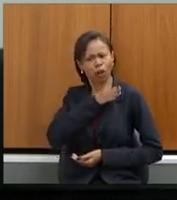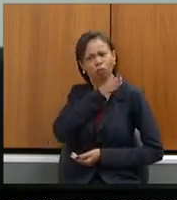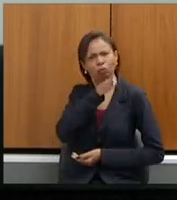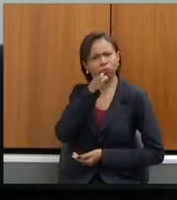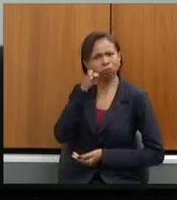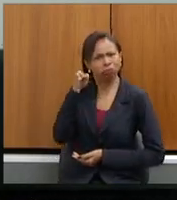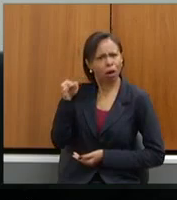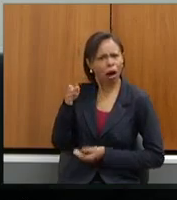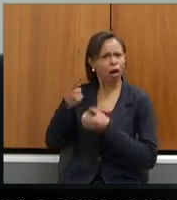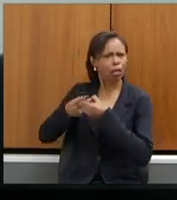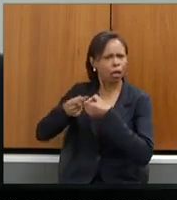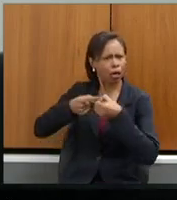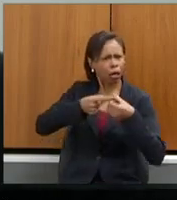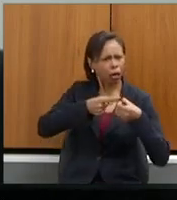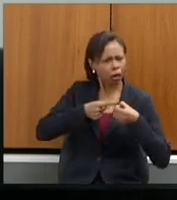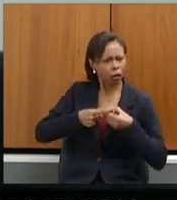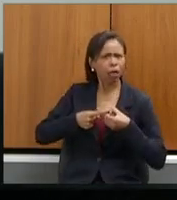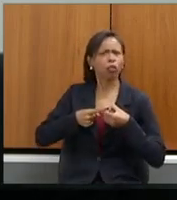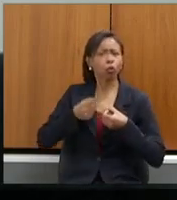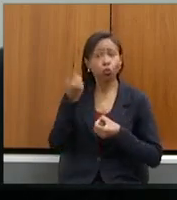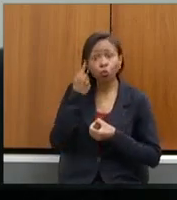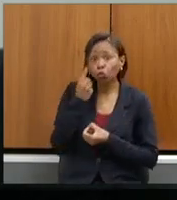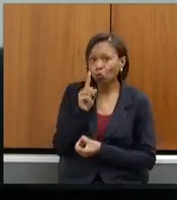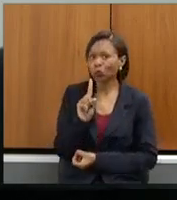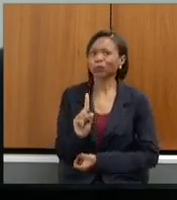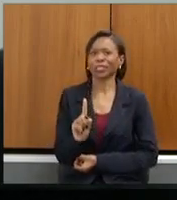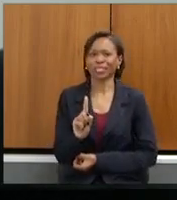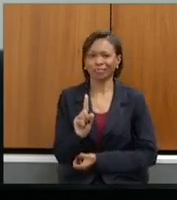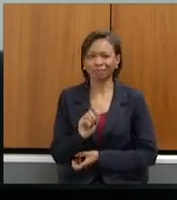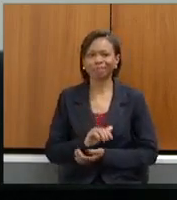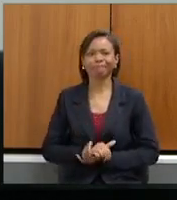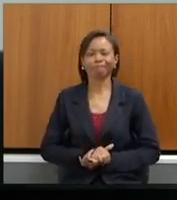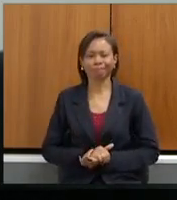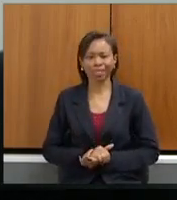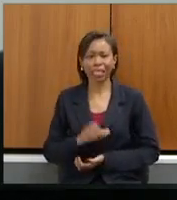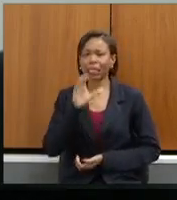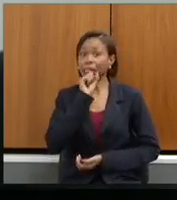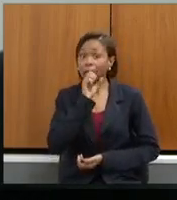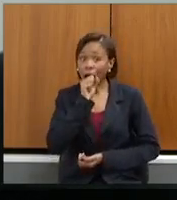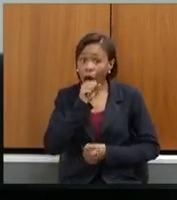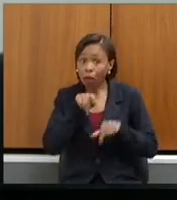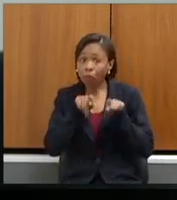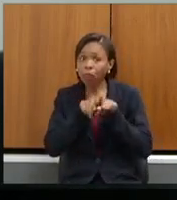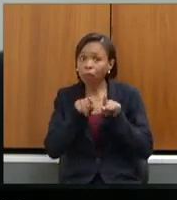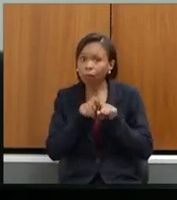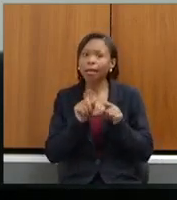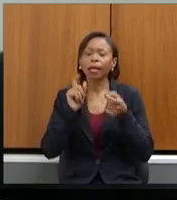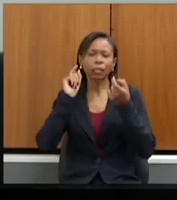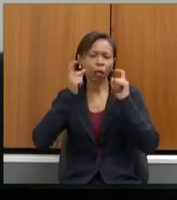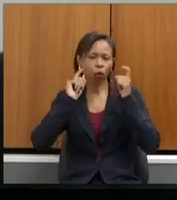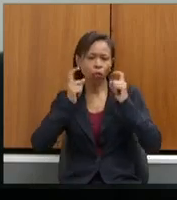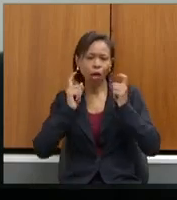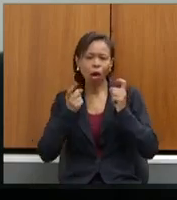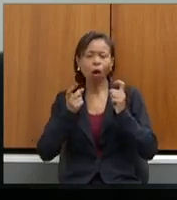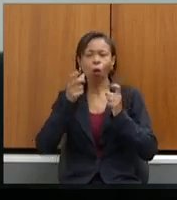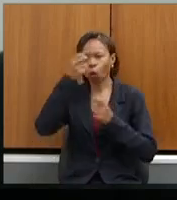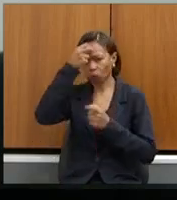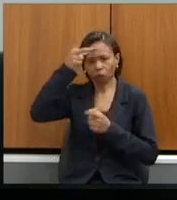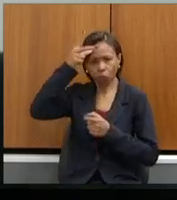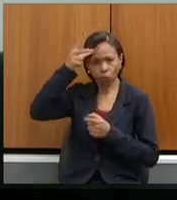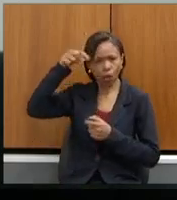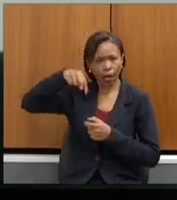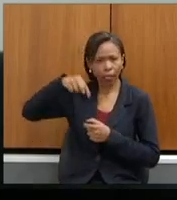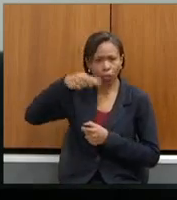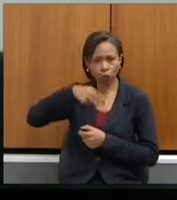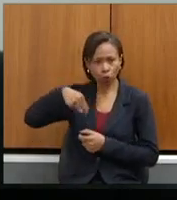quatro cidades ao no mesmo dia é sábado inclusive em reunião com prefeitos aqui do norte de Minas